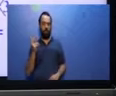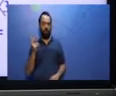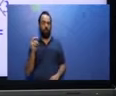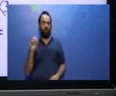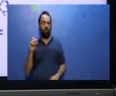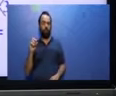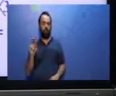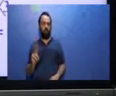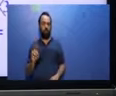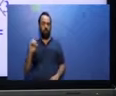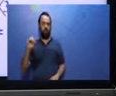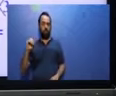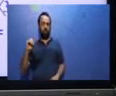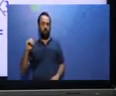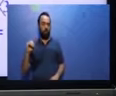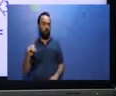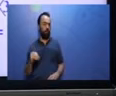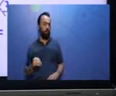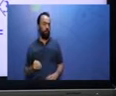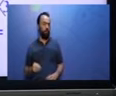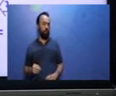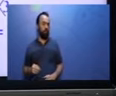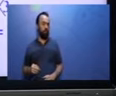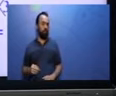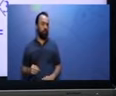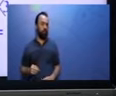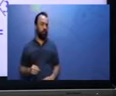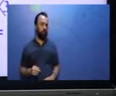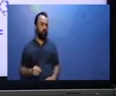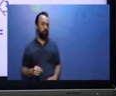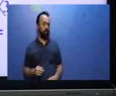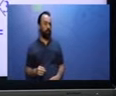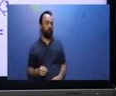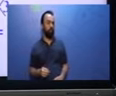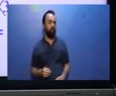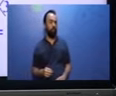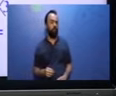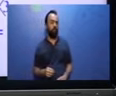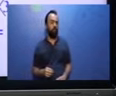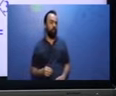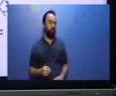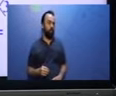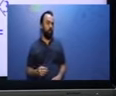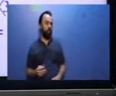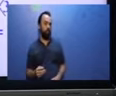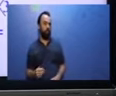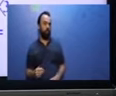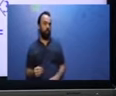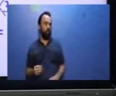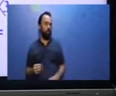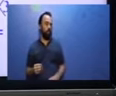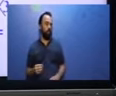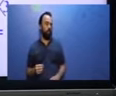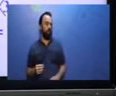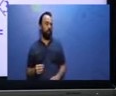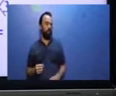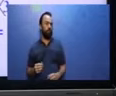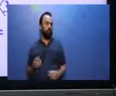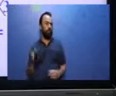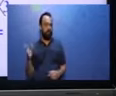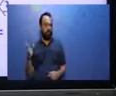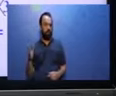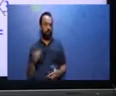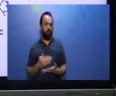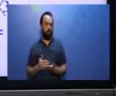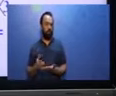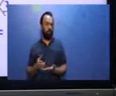observar que o hidrogênio tem seis no reagente mas no produto só tem dois então é por